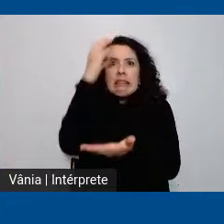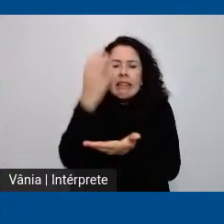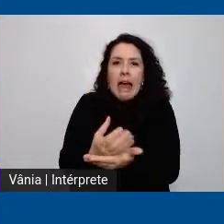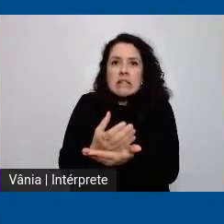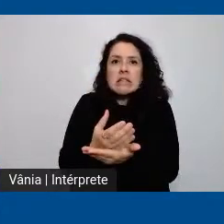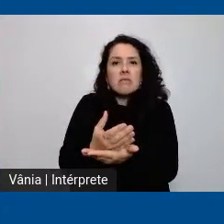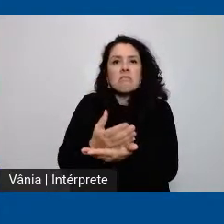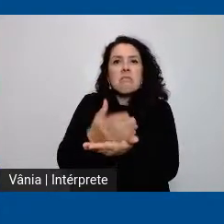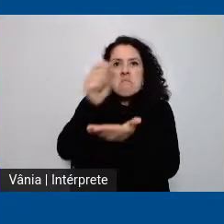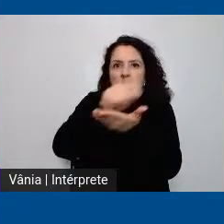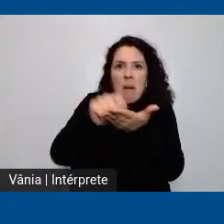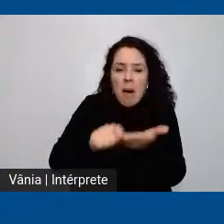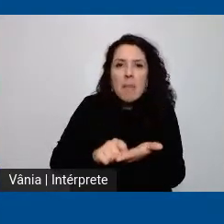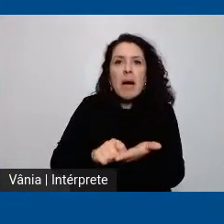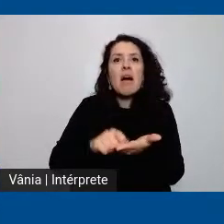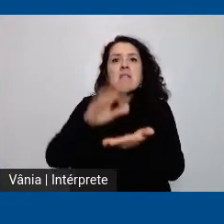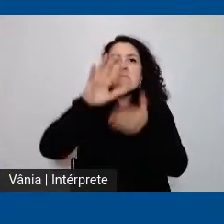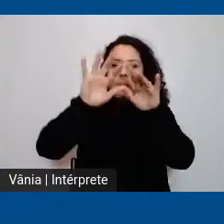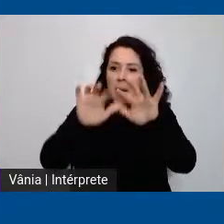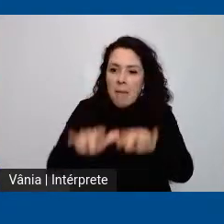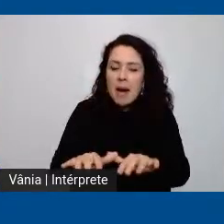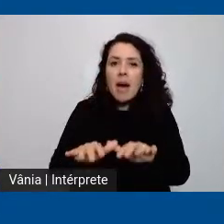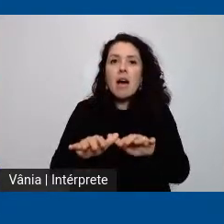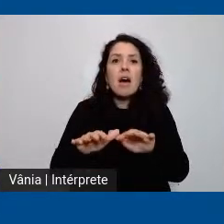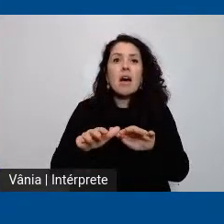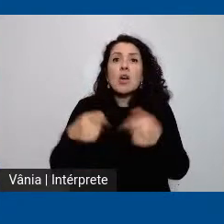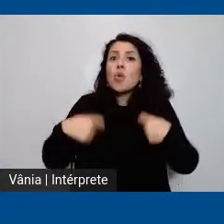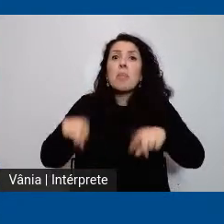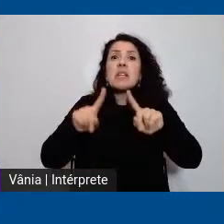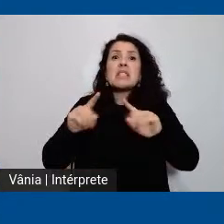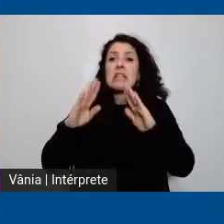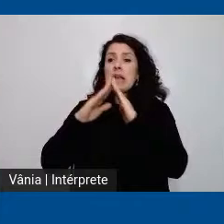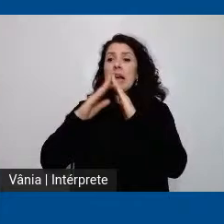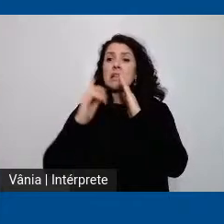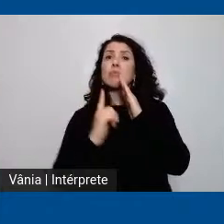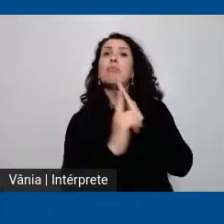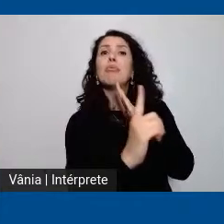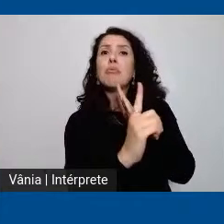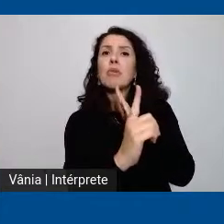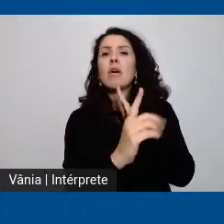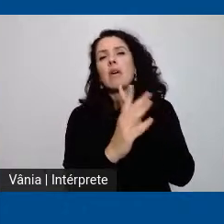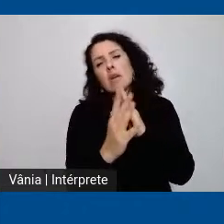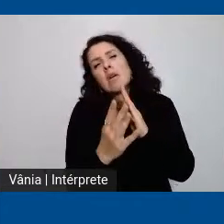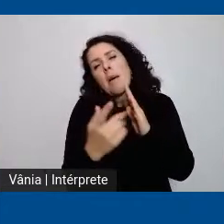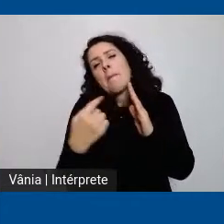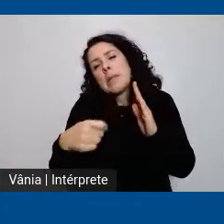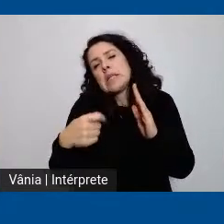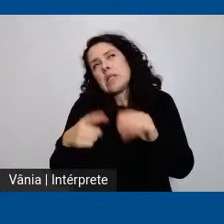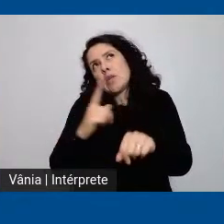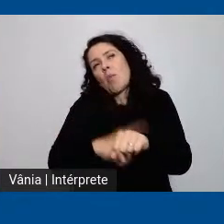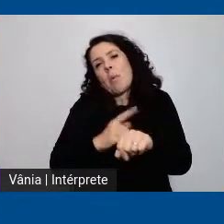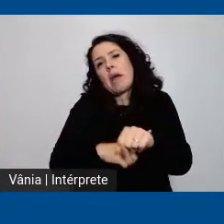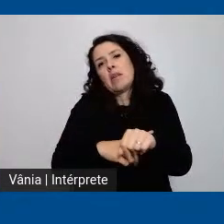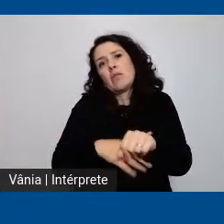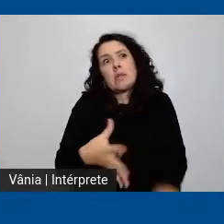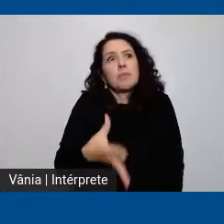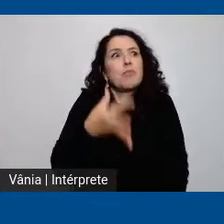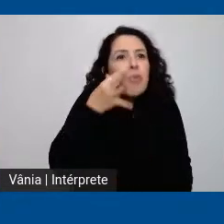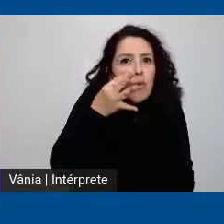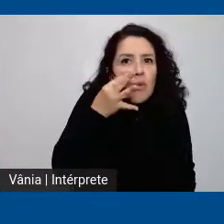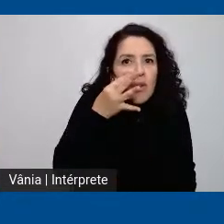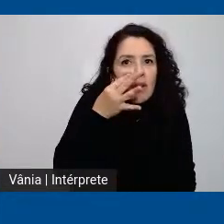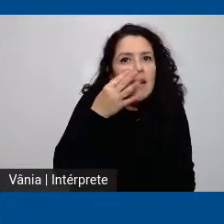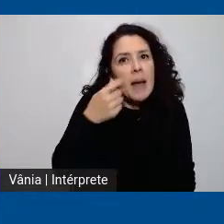é claro que chega uma hora que você tem que ver a coisa em si, o material em mãos, né? Mas você